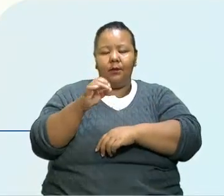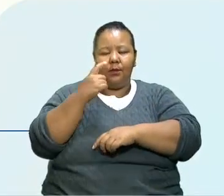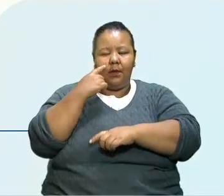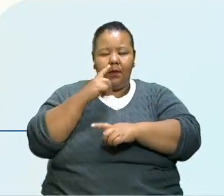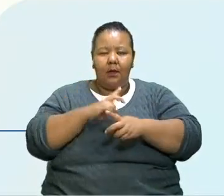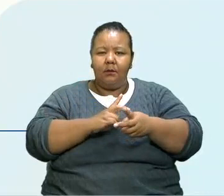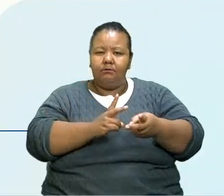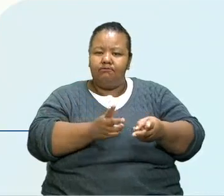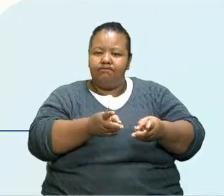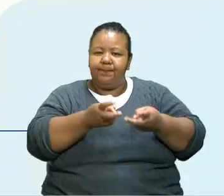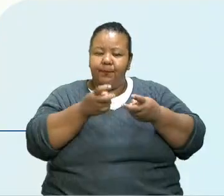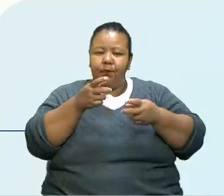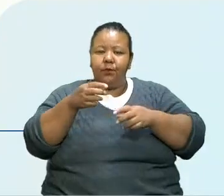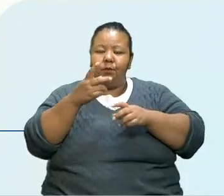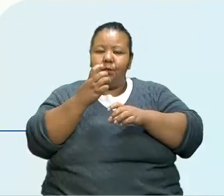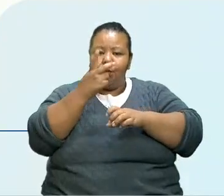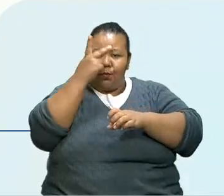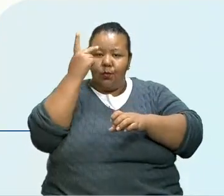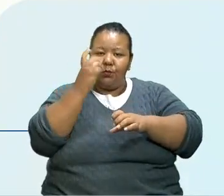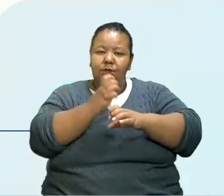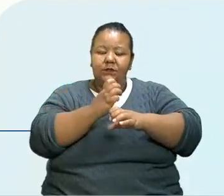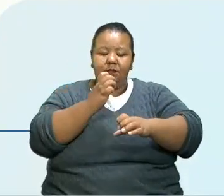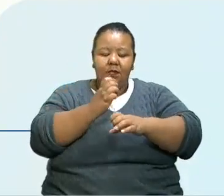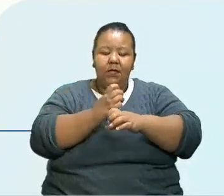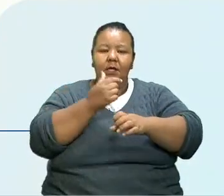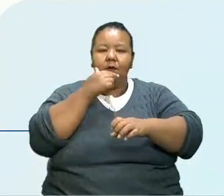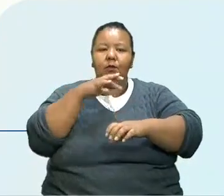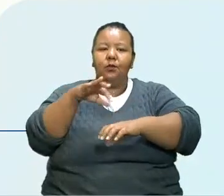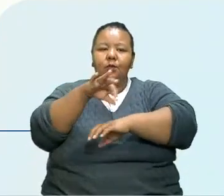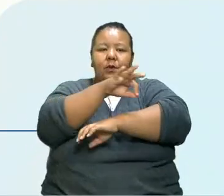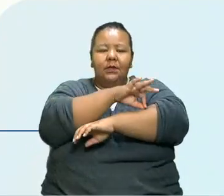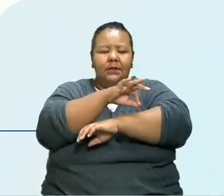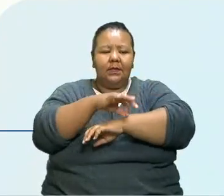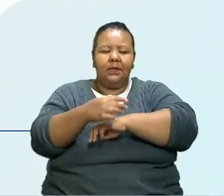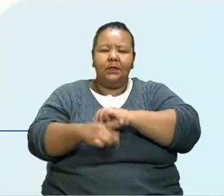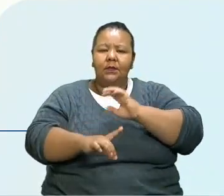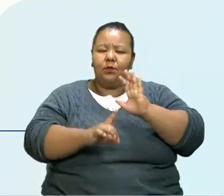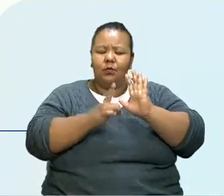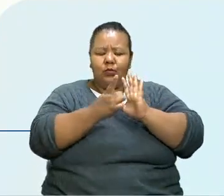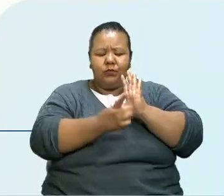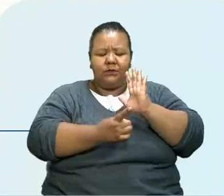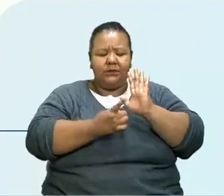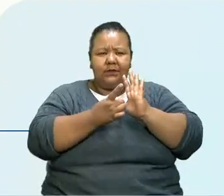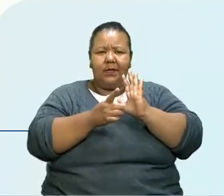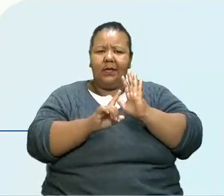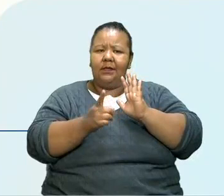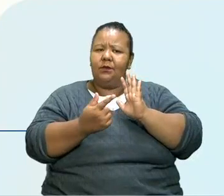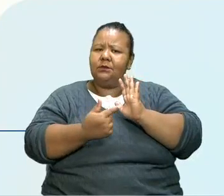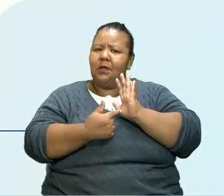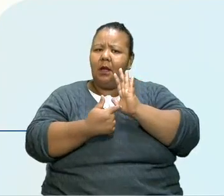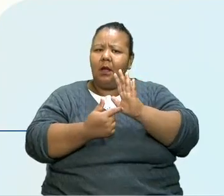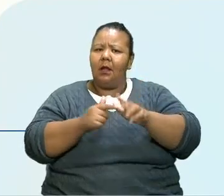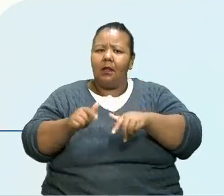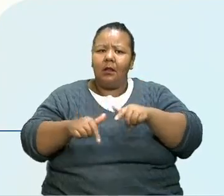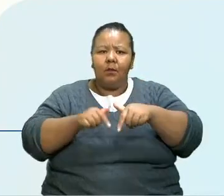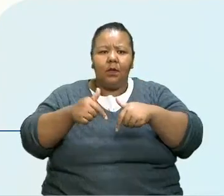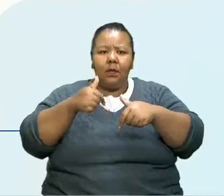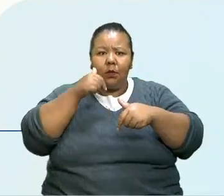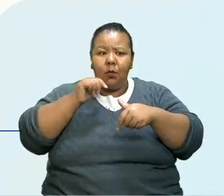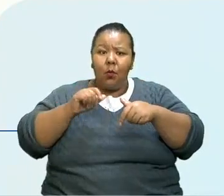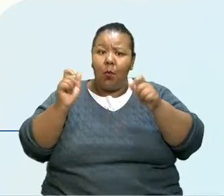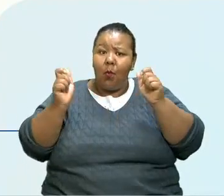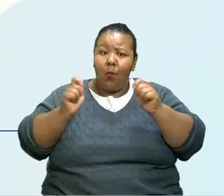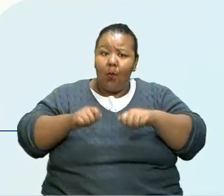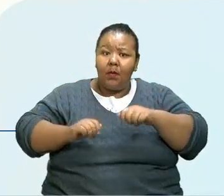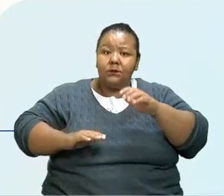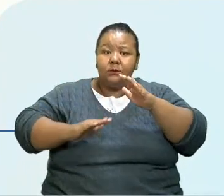engenheiros, os arquitetos, os designers da Module não estão expressando totalmente o seu potencial criativo. Eles